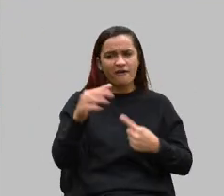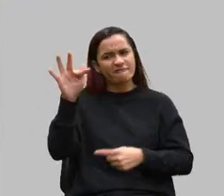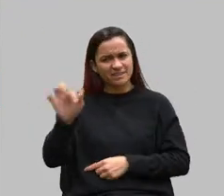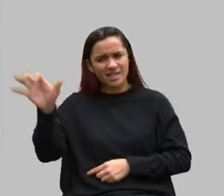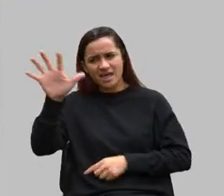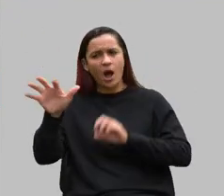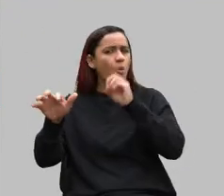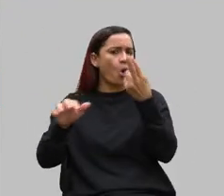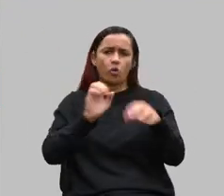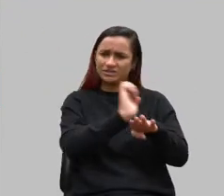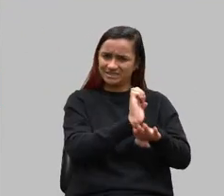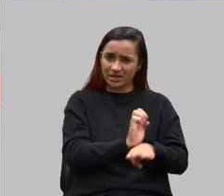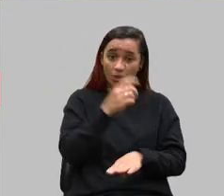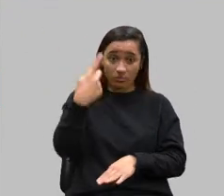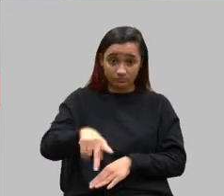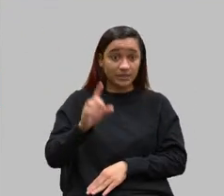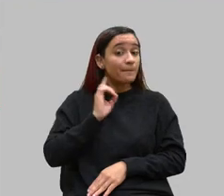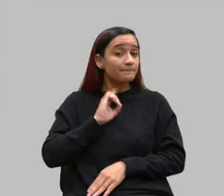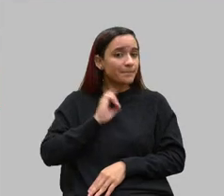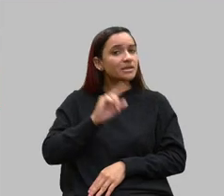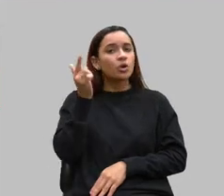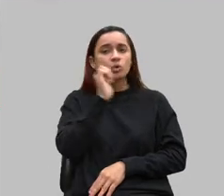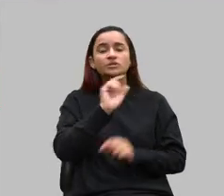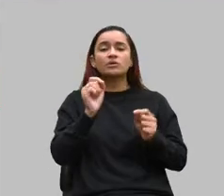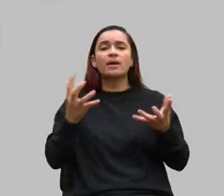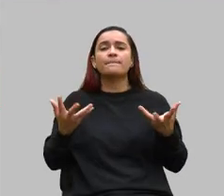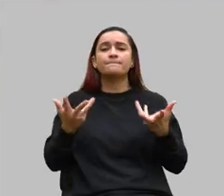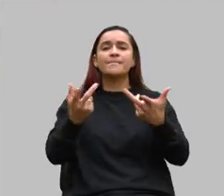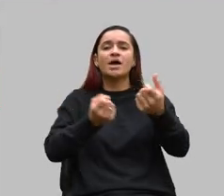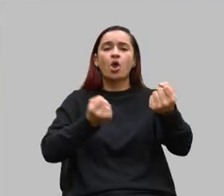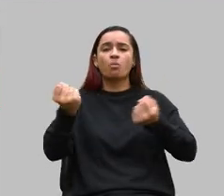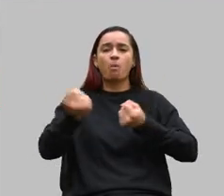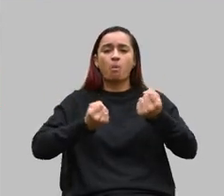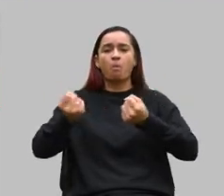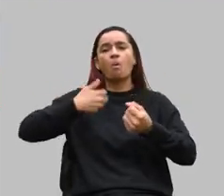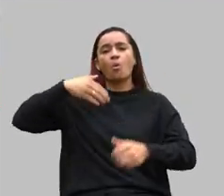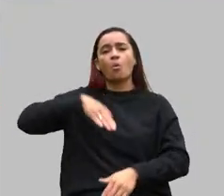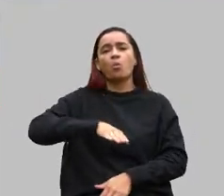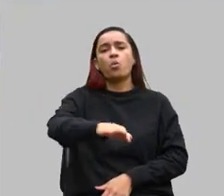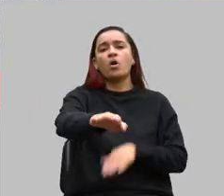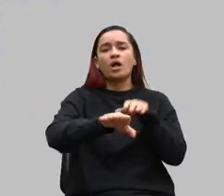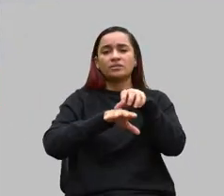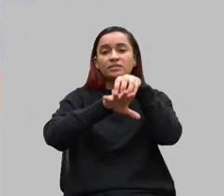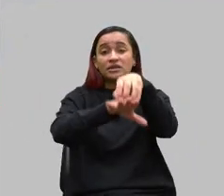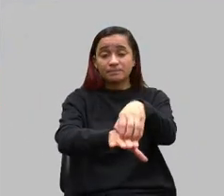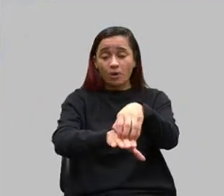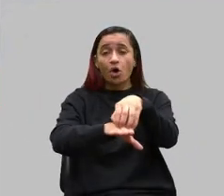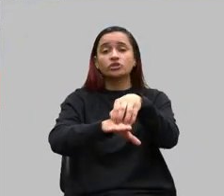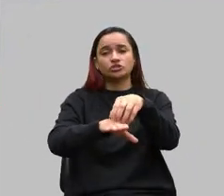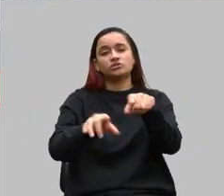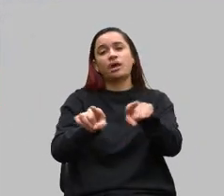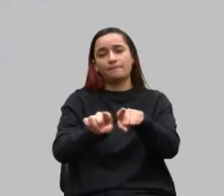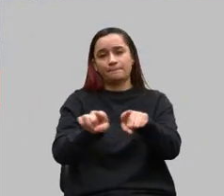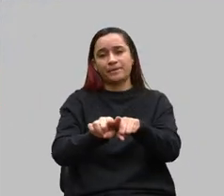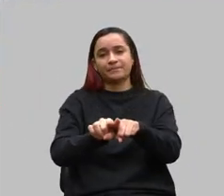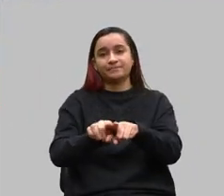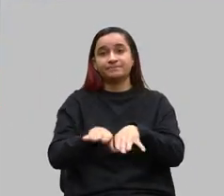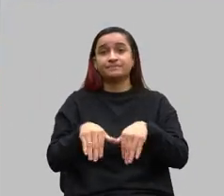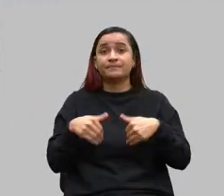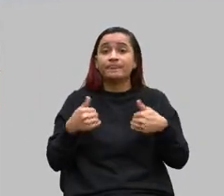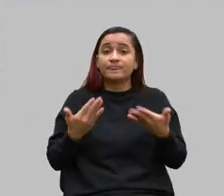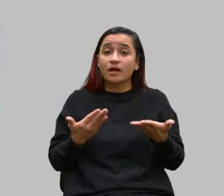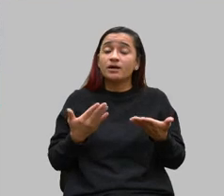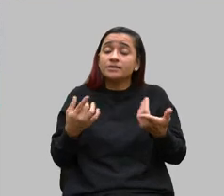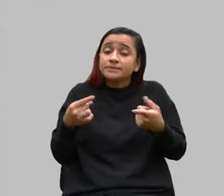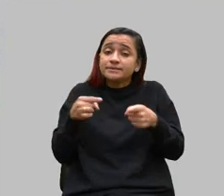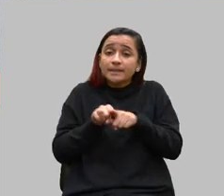eh garantirá mais segurança e eficiência pro transporte rodoviário também Além disso eh o outro